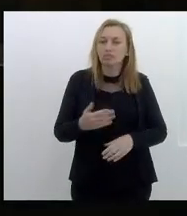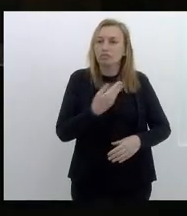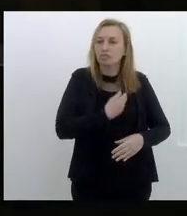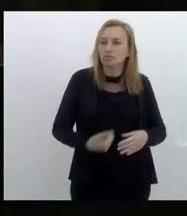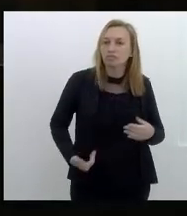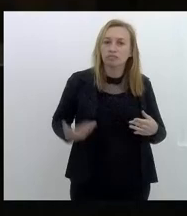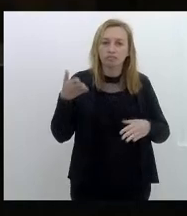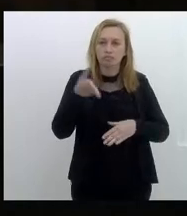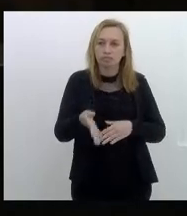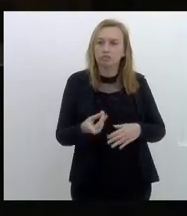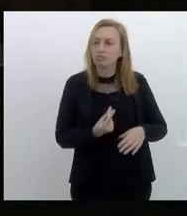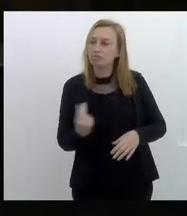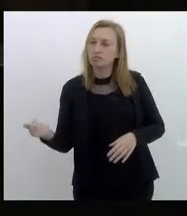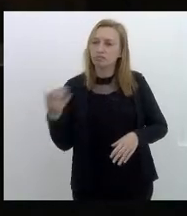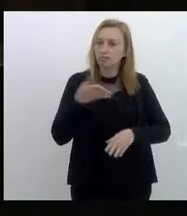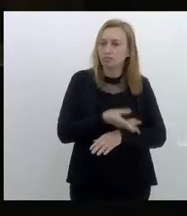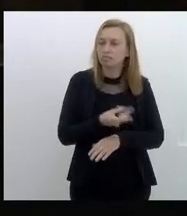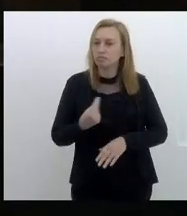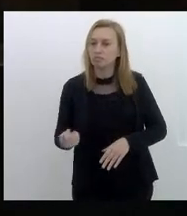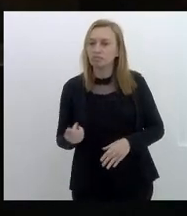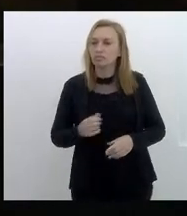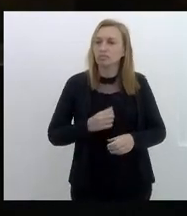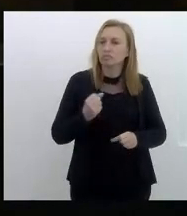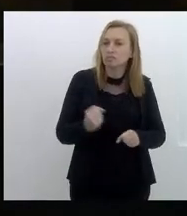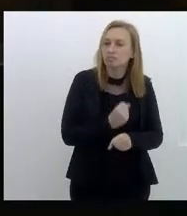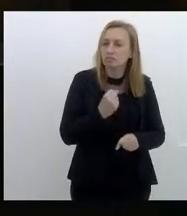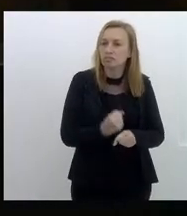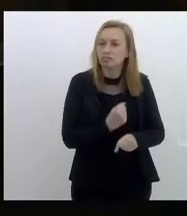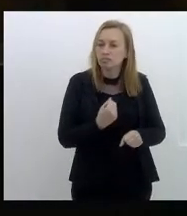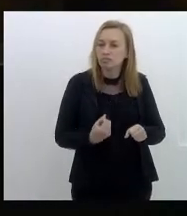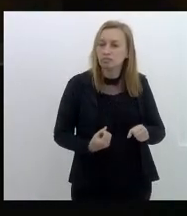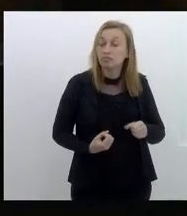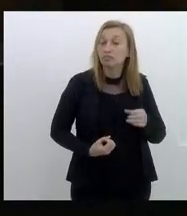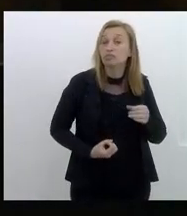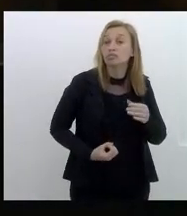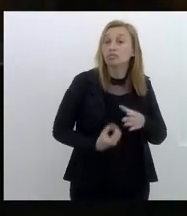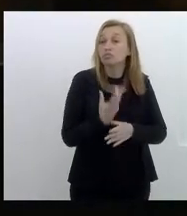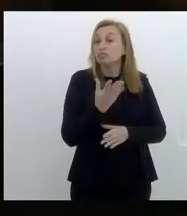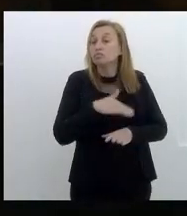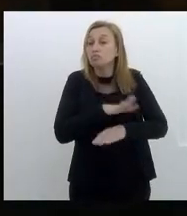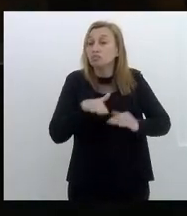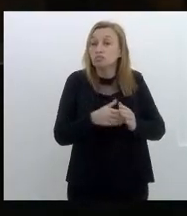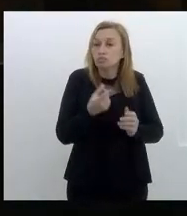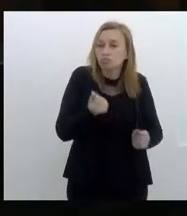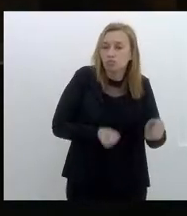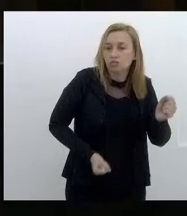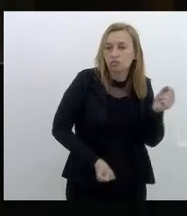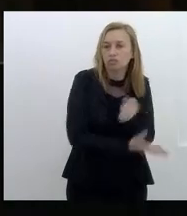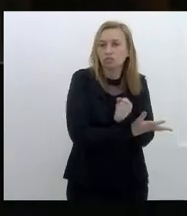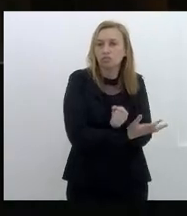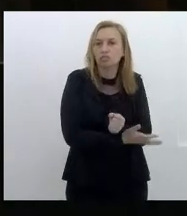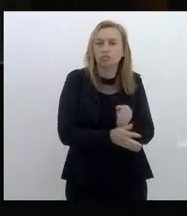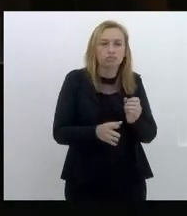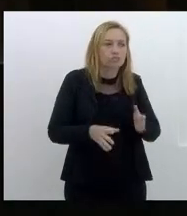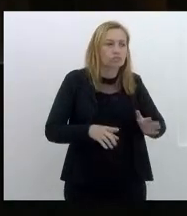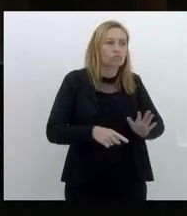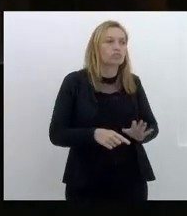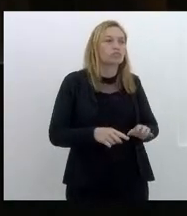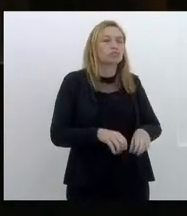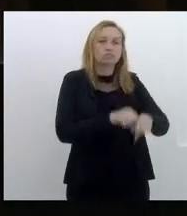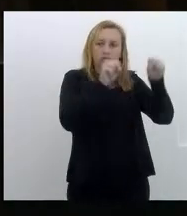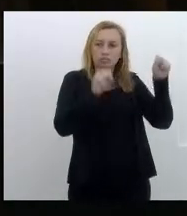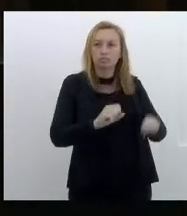entrando e saindo constituindo todo uma máquina de corrupção seja a partir de incentivos